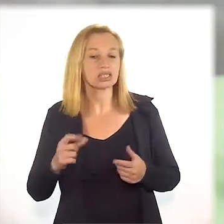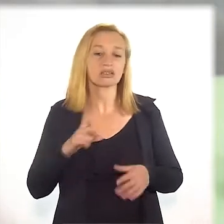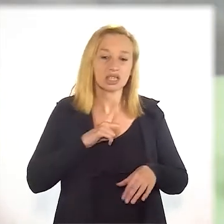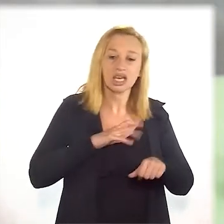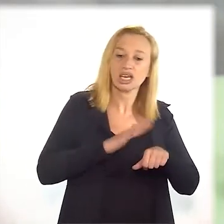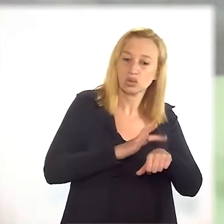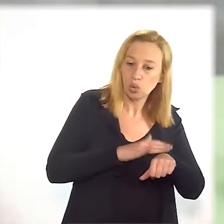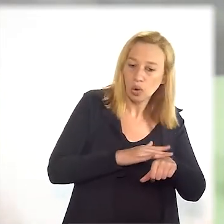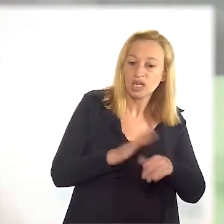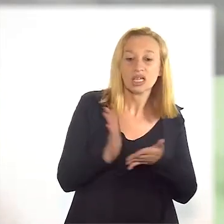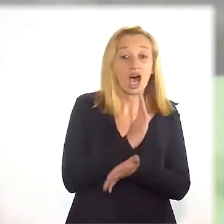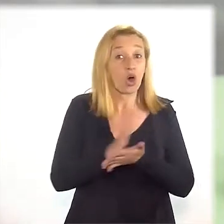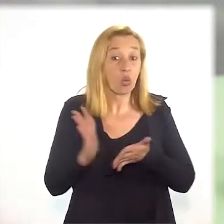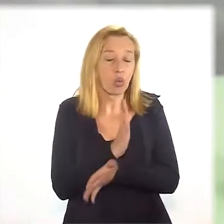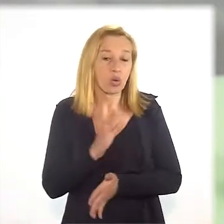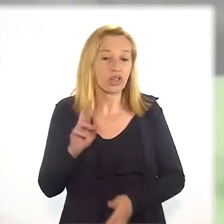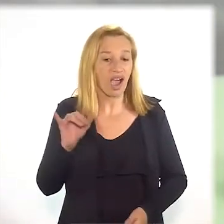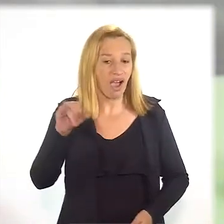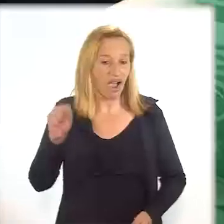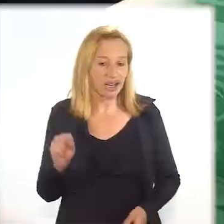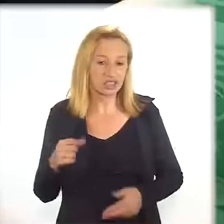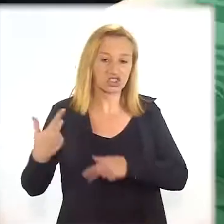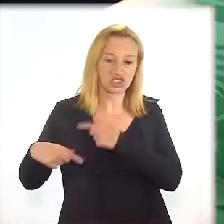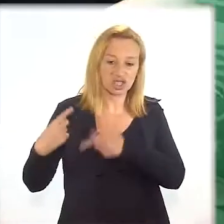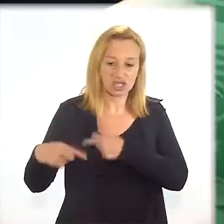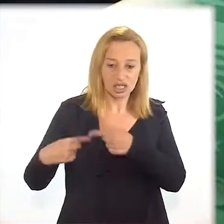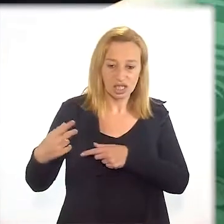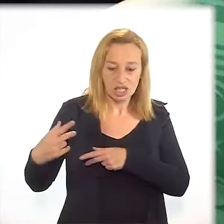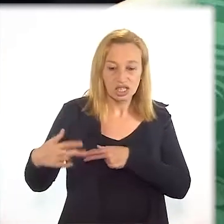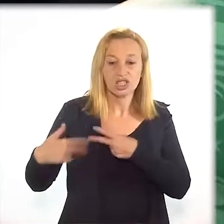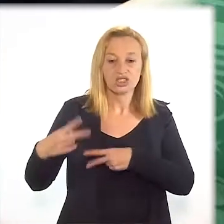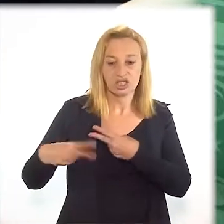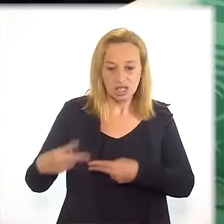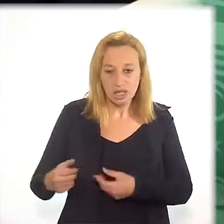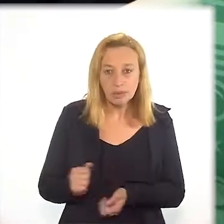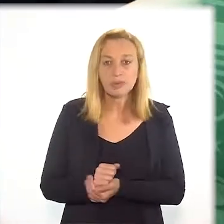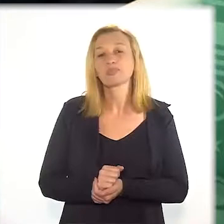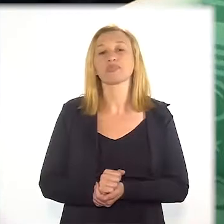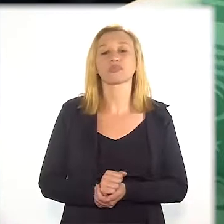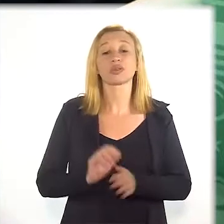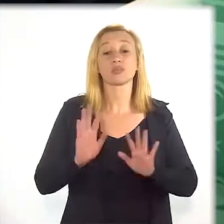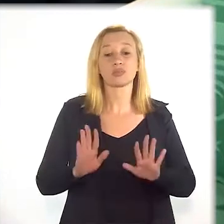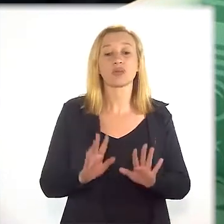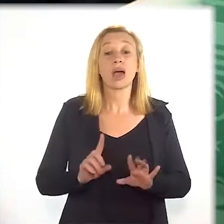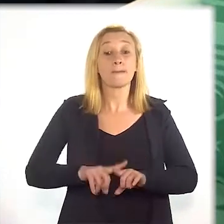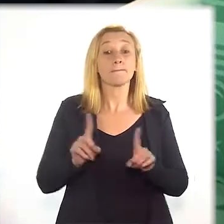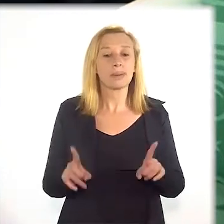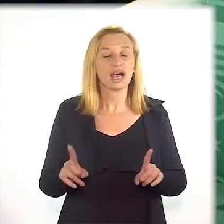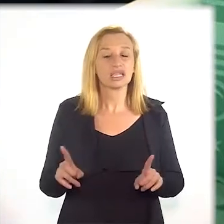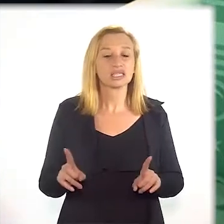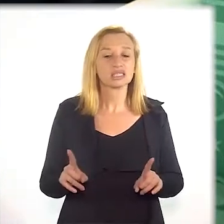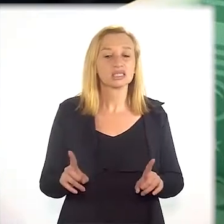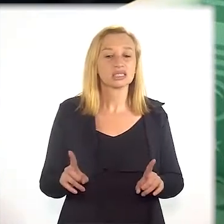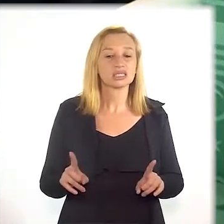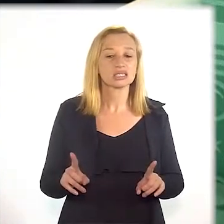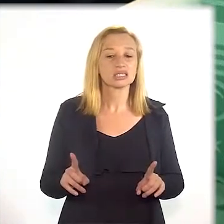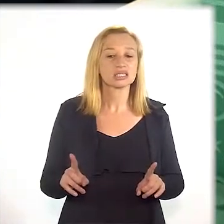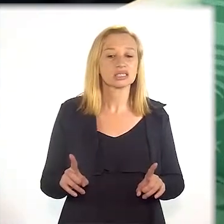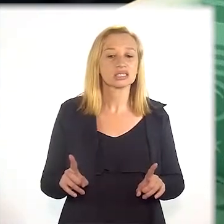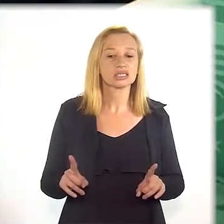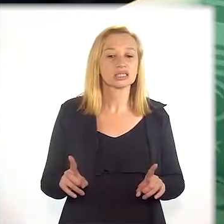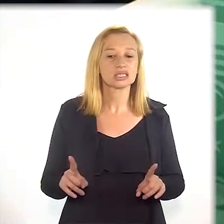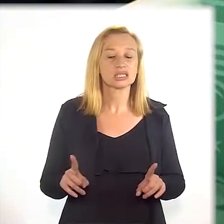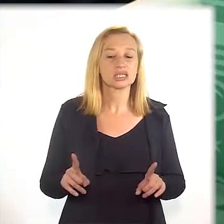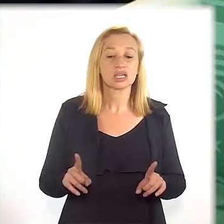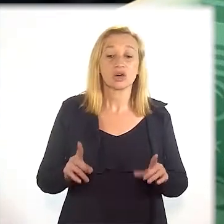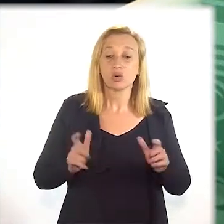algumas doenças que são raras, que são geneticamente muito determinantes de obesidade, mas a maioria é um ambiente,